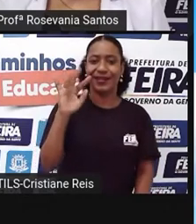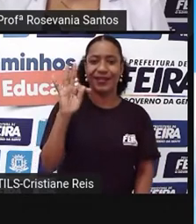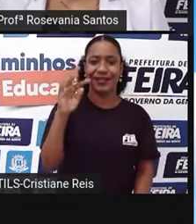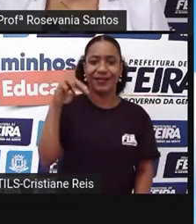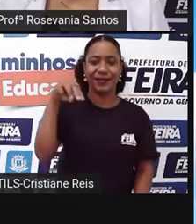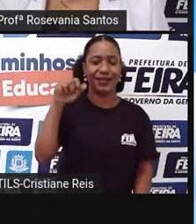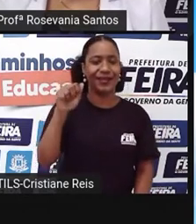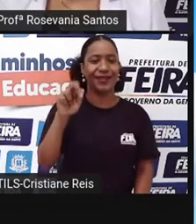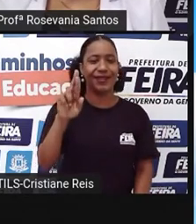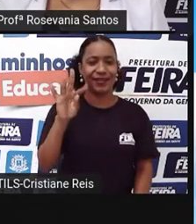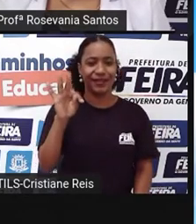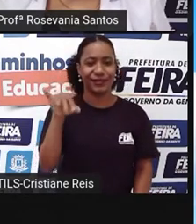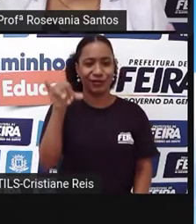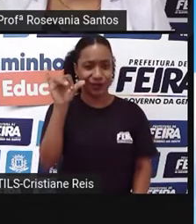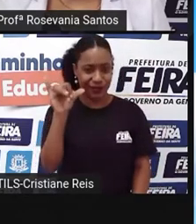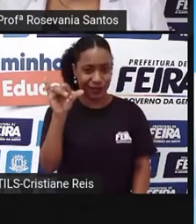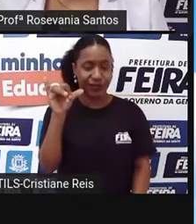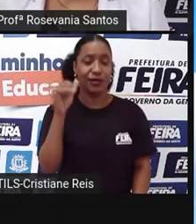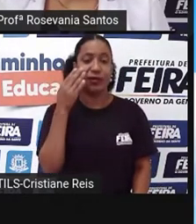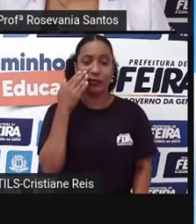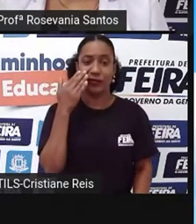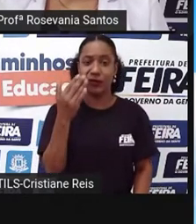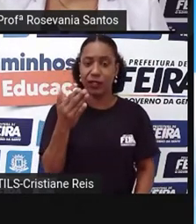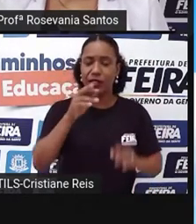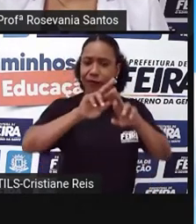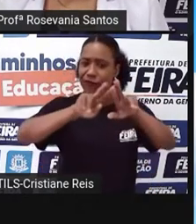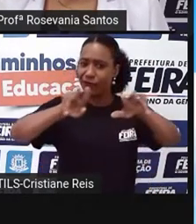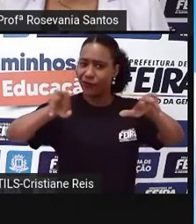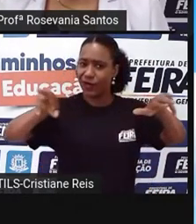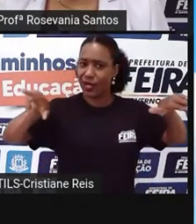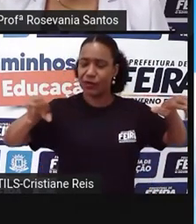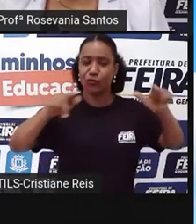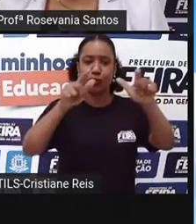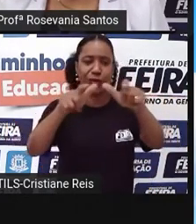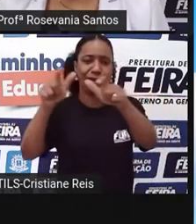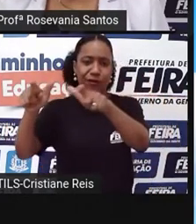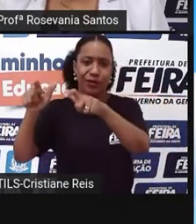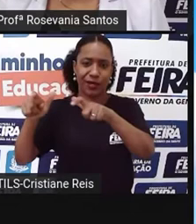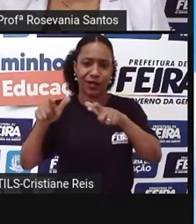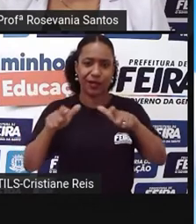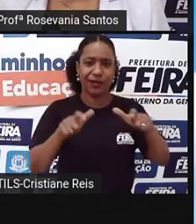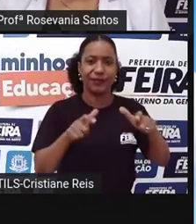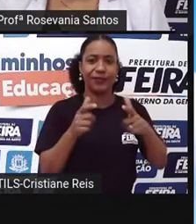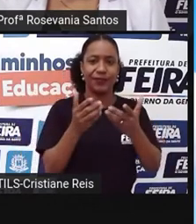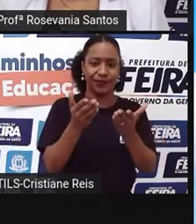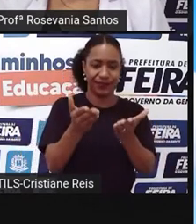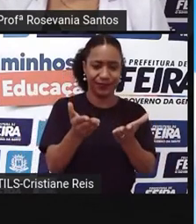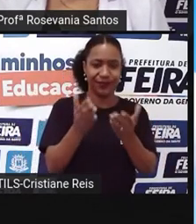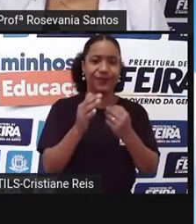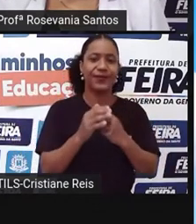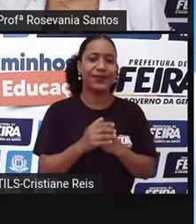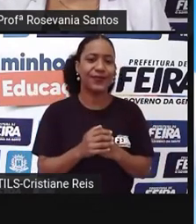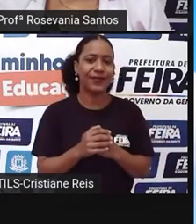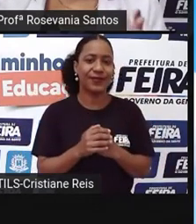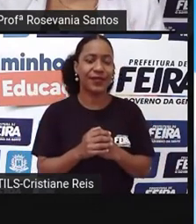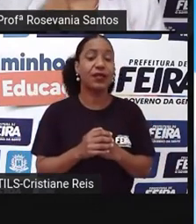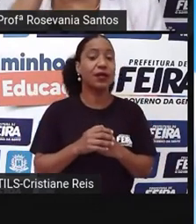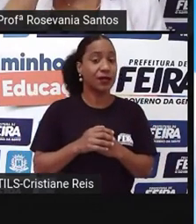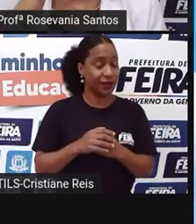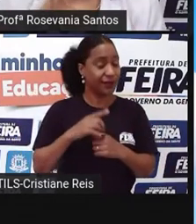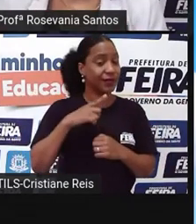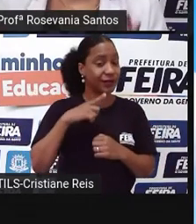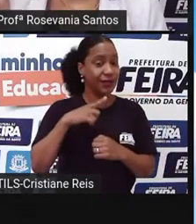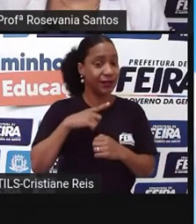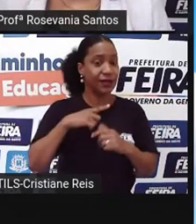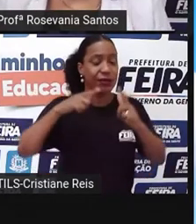chamando a atenção aí da cidade, a própria ideia da cidade mesmo, porque aqui a esplanada, né, dos ministérios fica no eixo